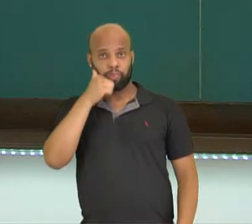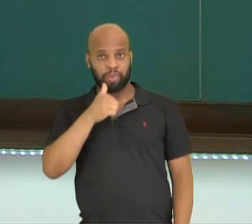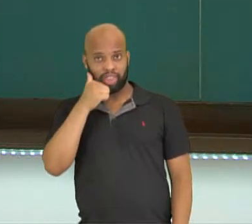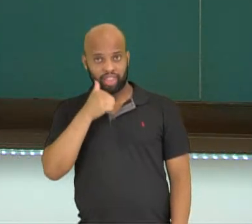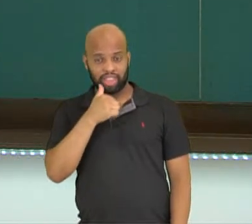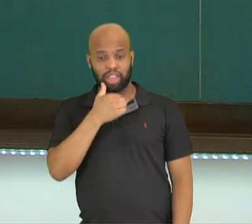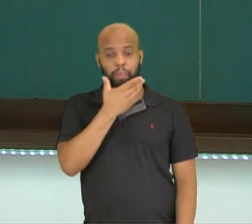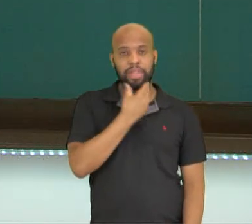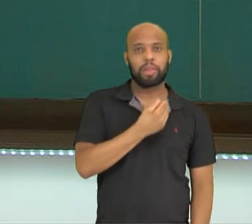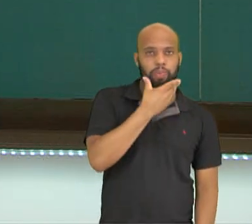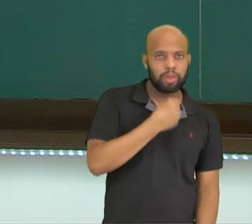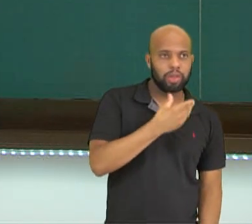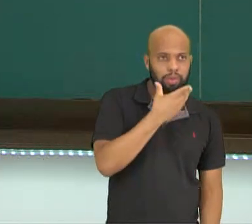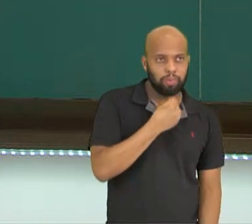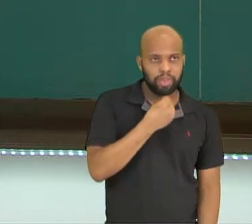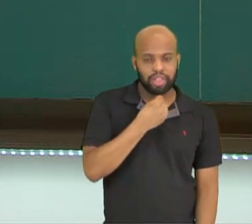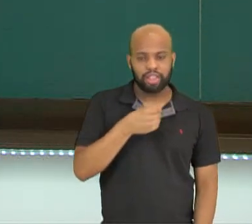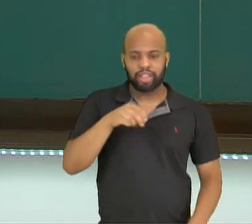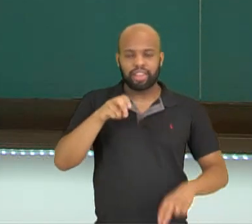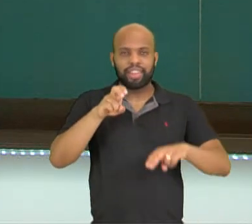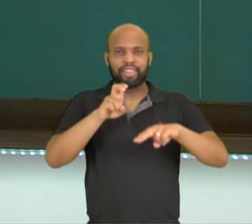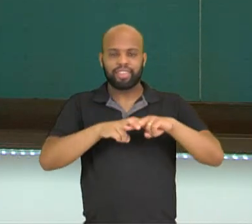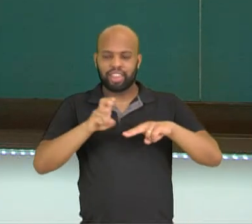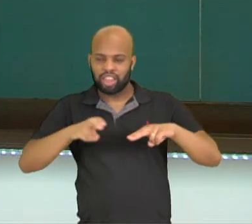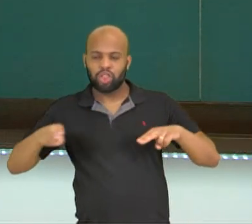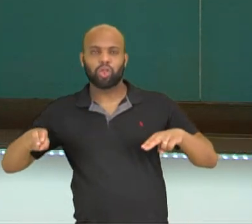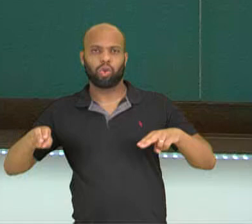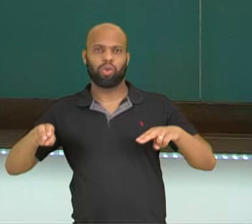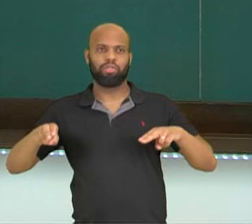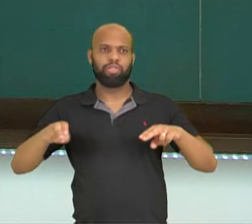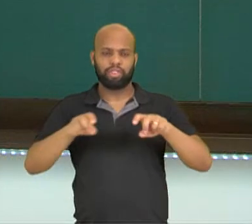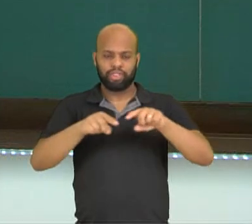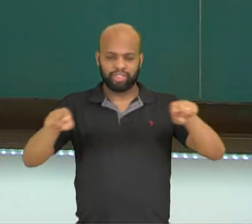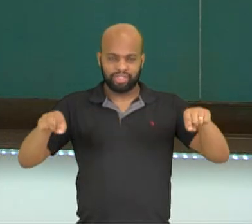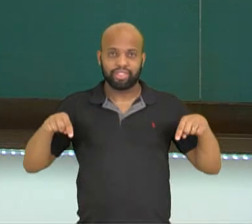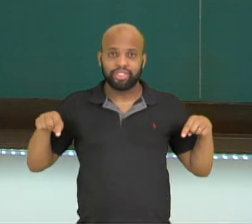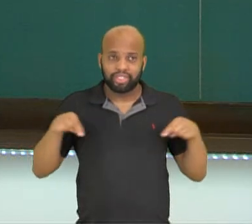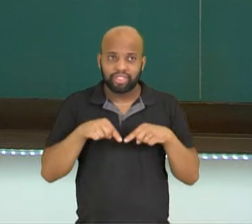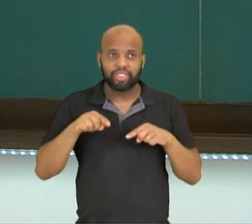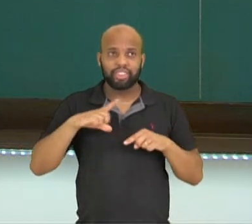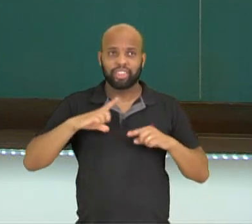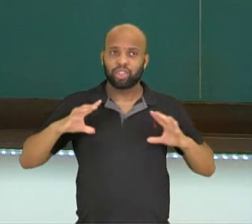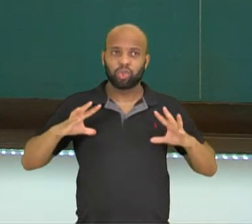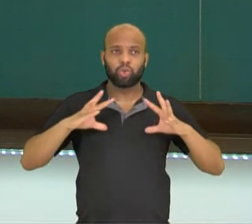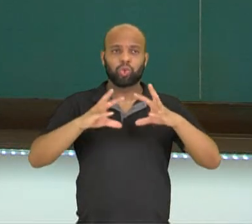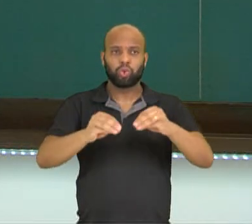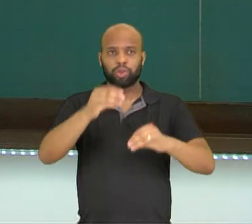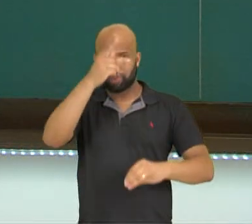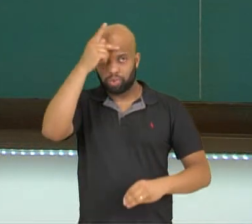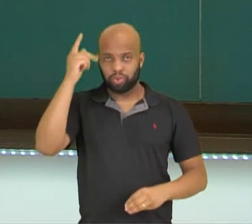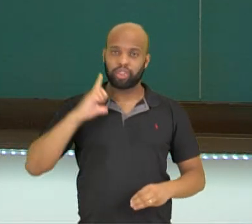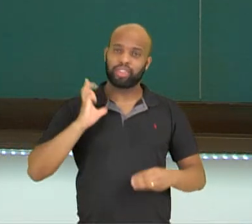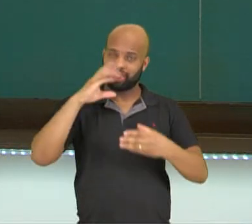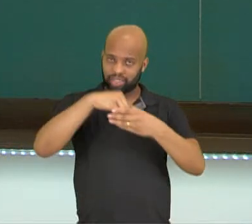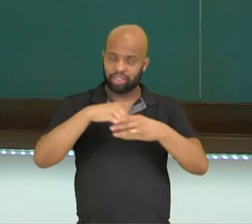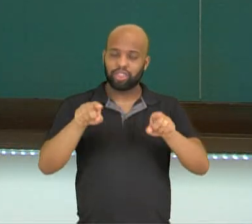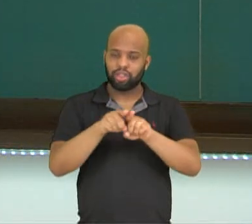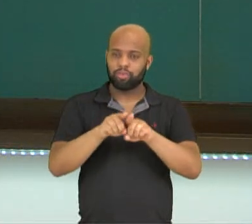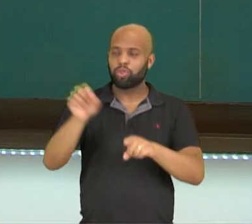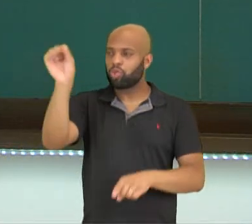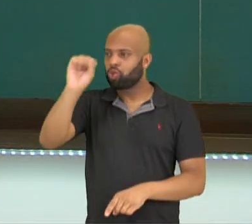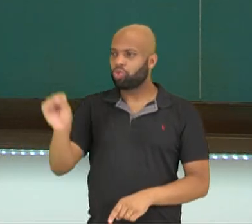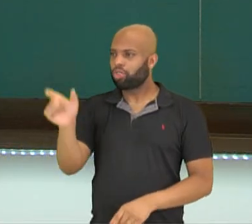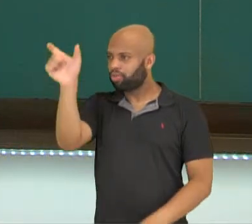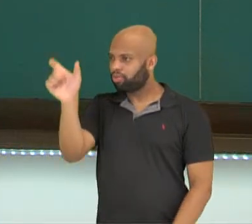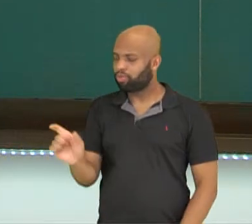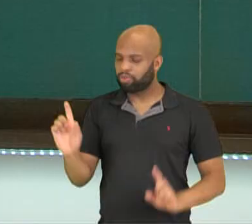e os rapazes altos sentaram-se na sala. Aqui também eu englobo todas as pessoas que fazem parte do sujeito. Então, a